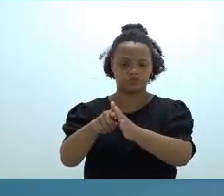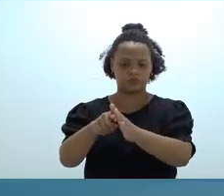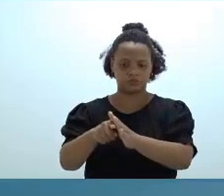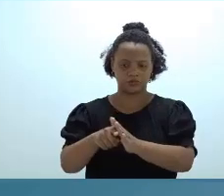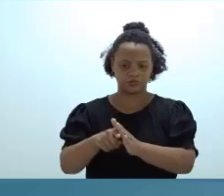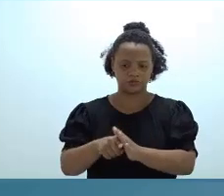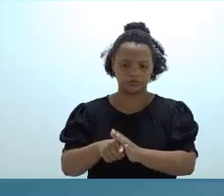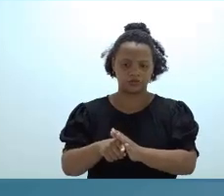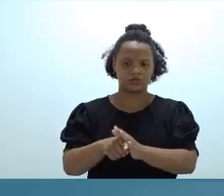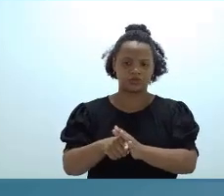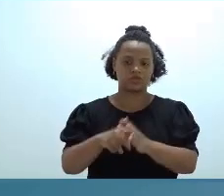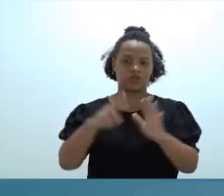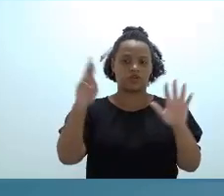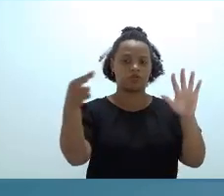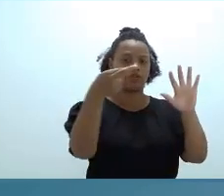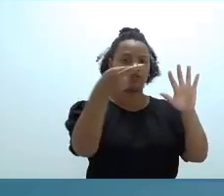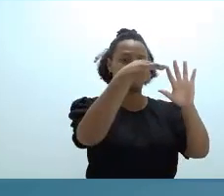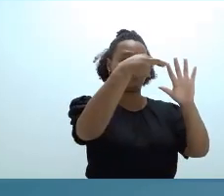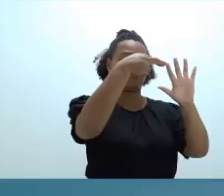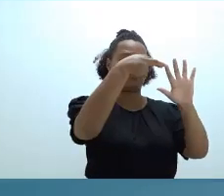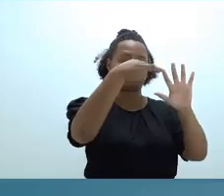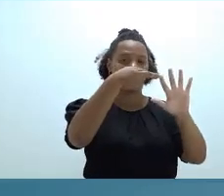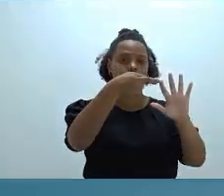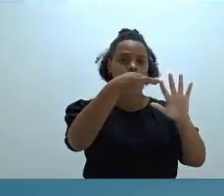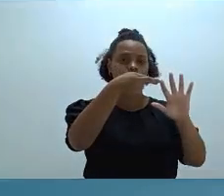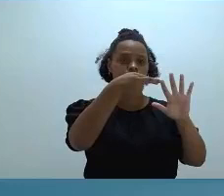com agravo